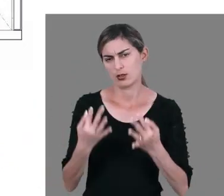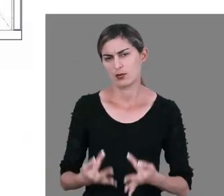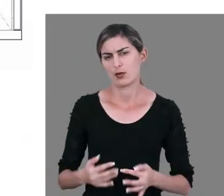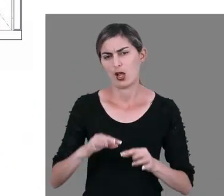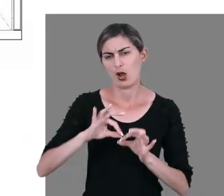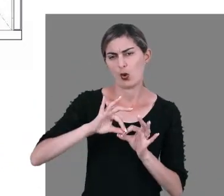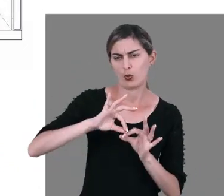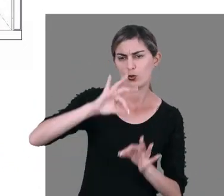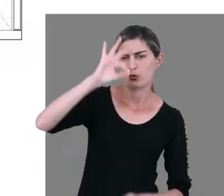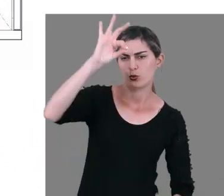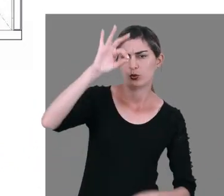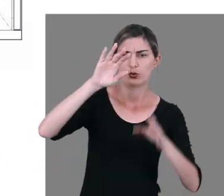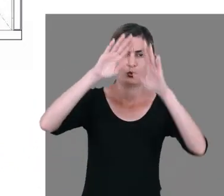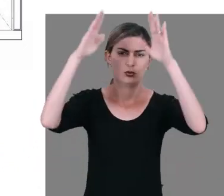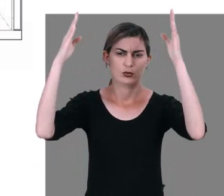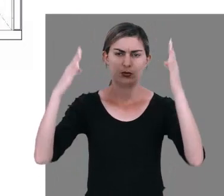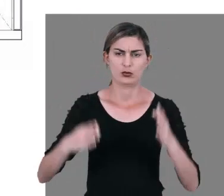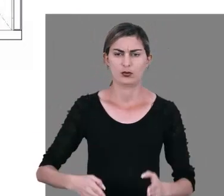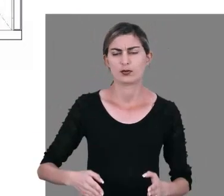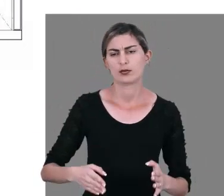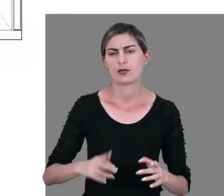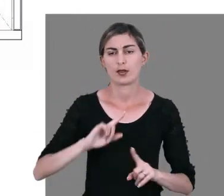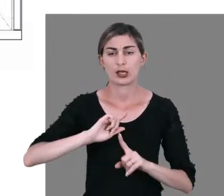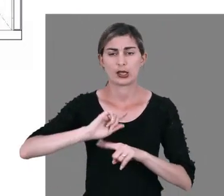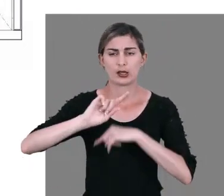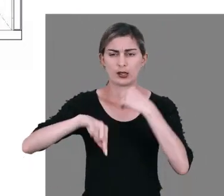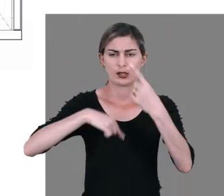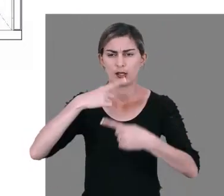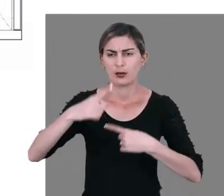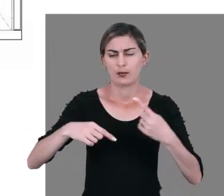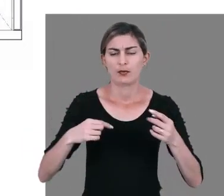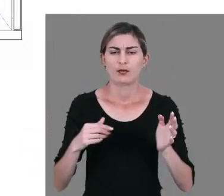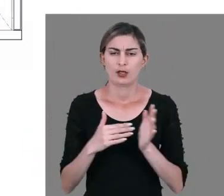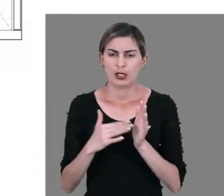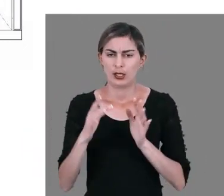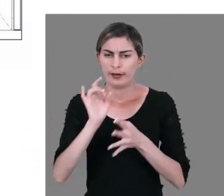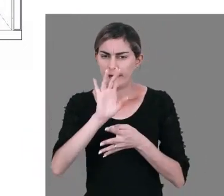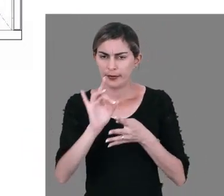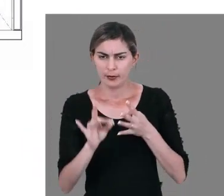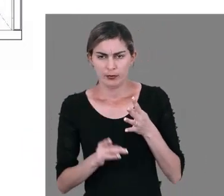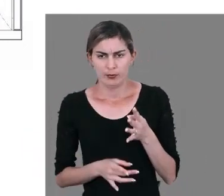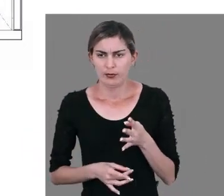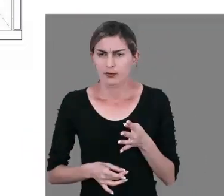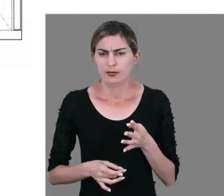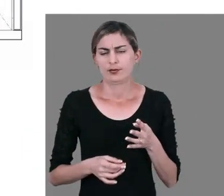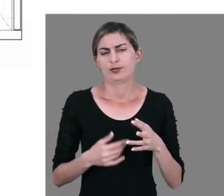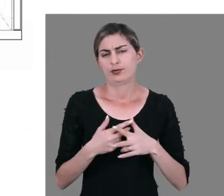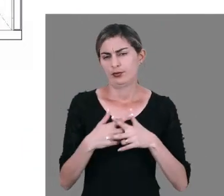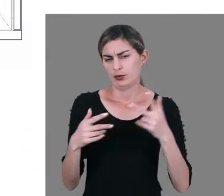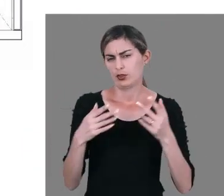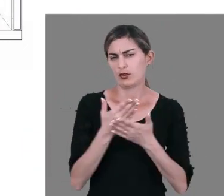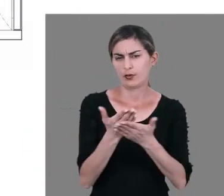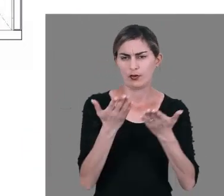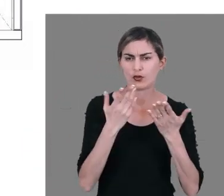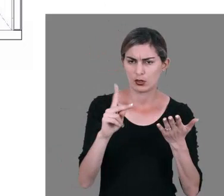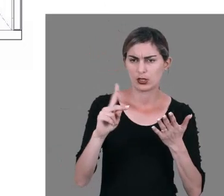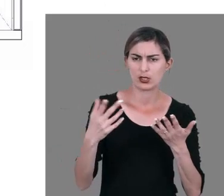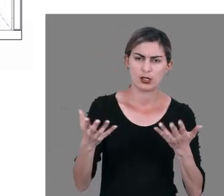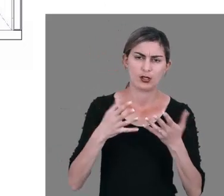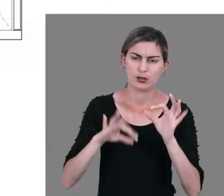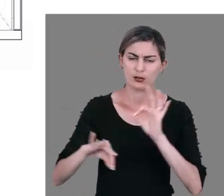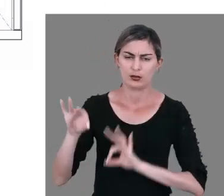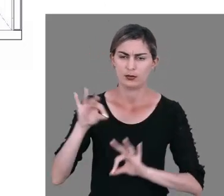as alturas dos móveis, né? E depois até o detalhamento desse móvel, se ele é uma coisa que é você que está